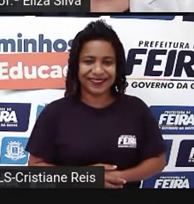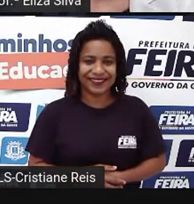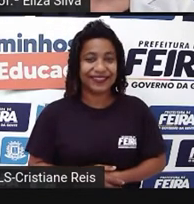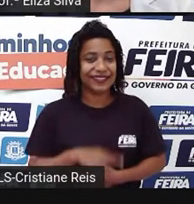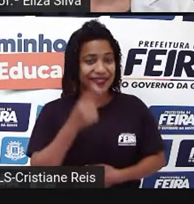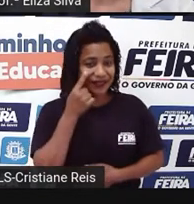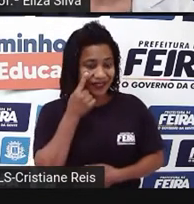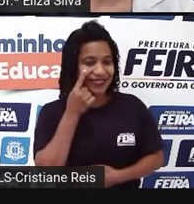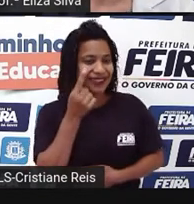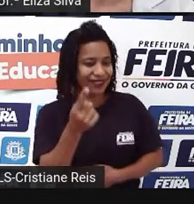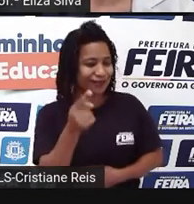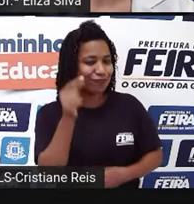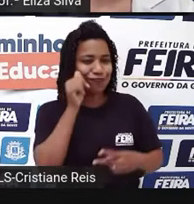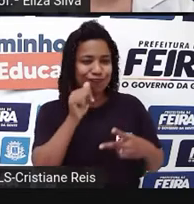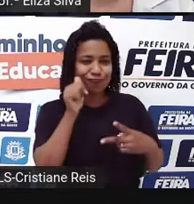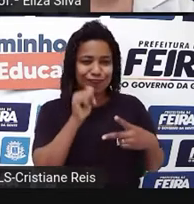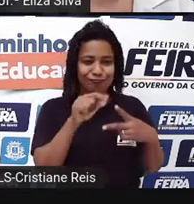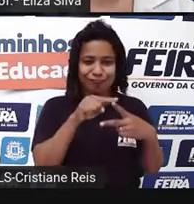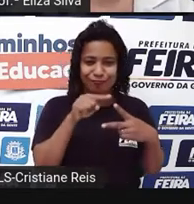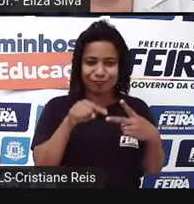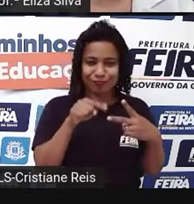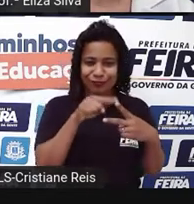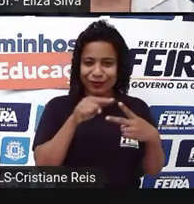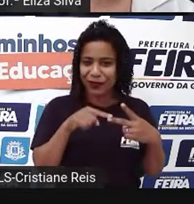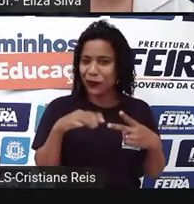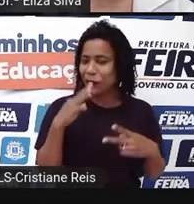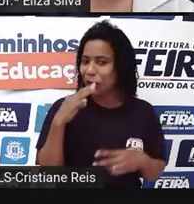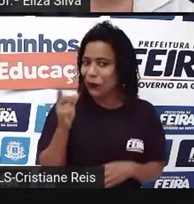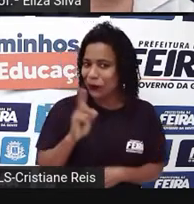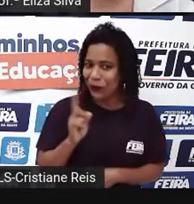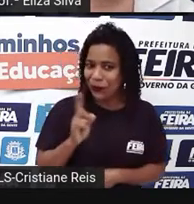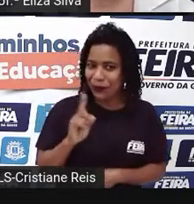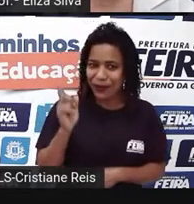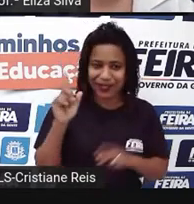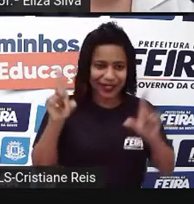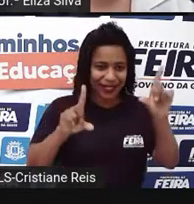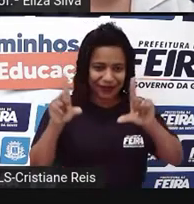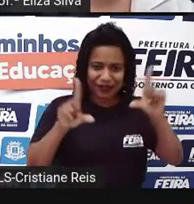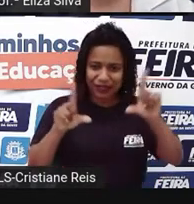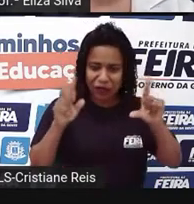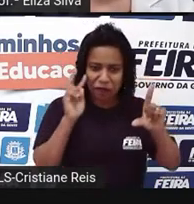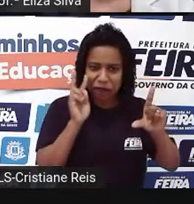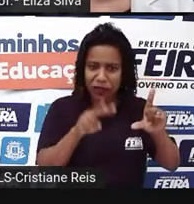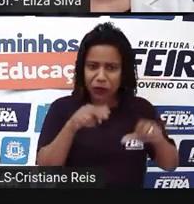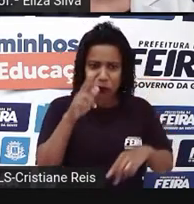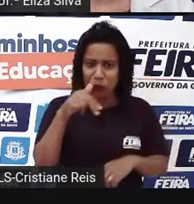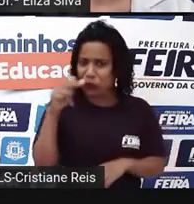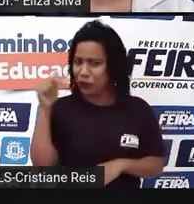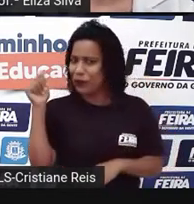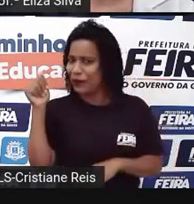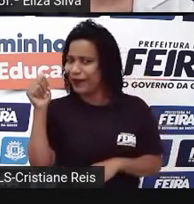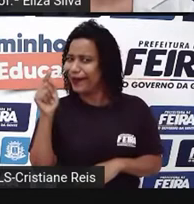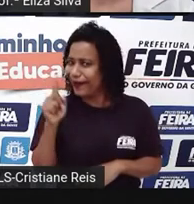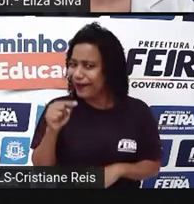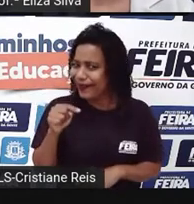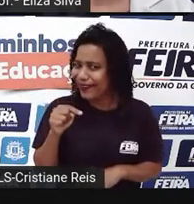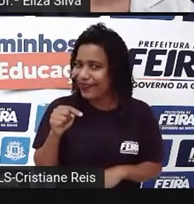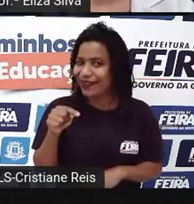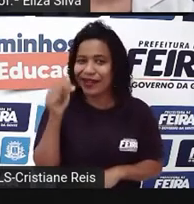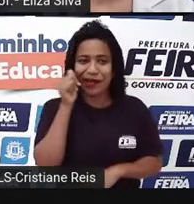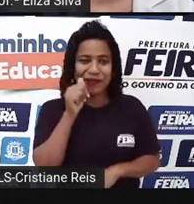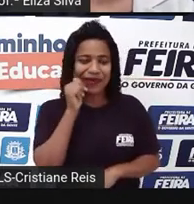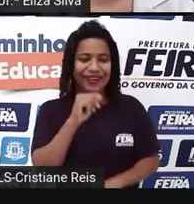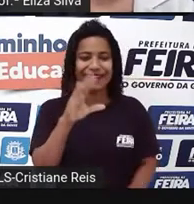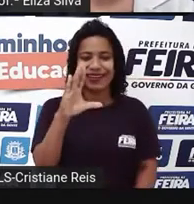E essas moças aqui, vocês não conhecem, nunca viram na televisão, não é verdade? Where are Camila